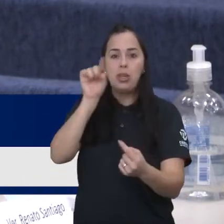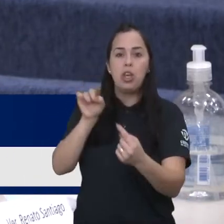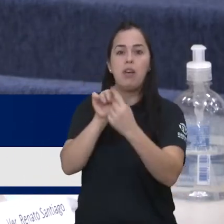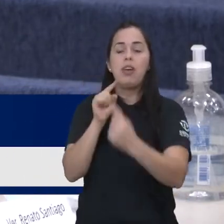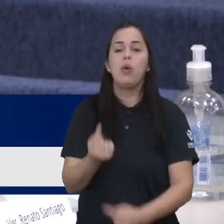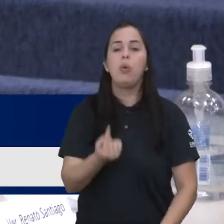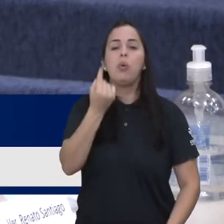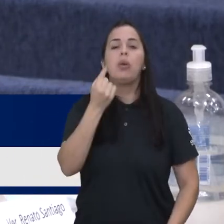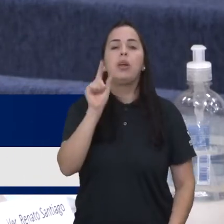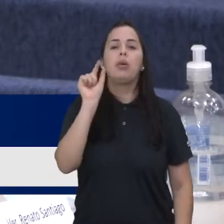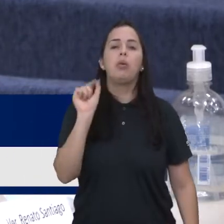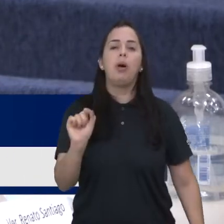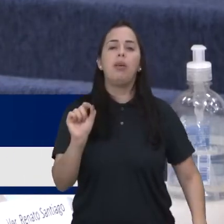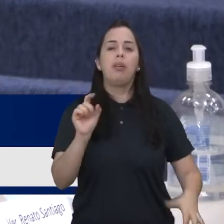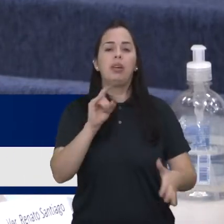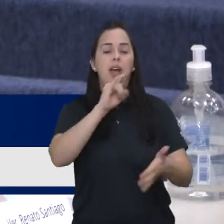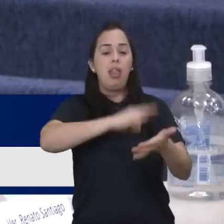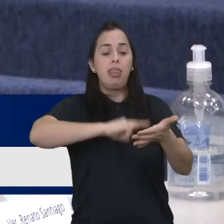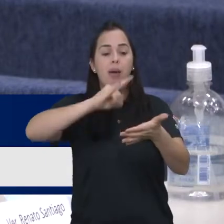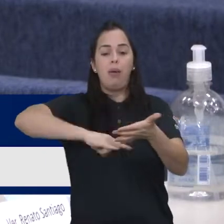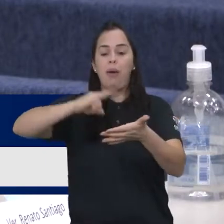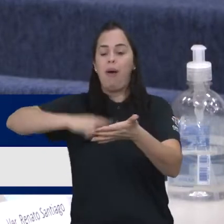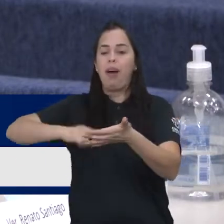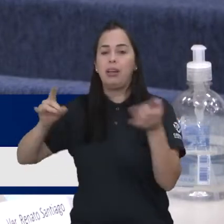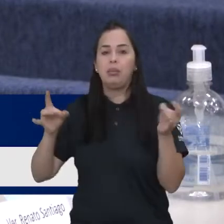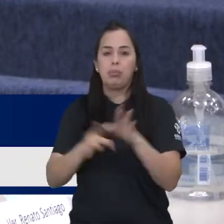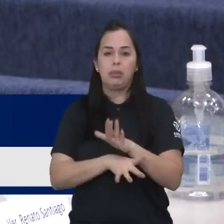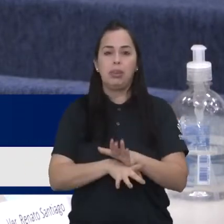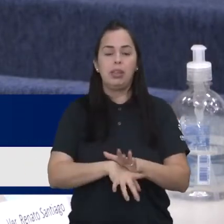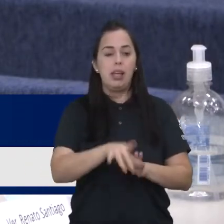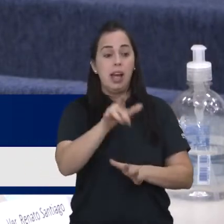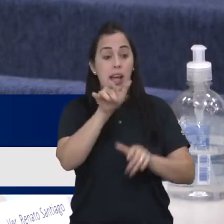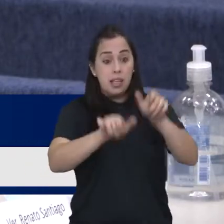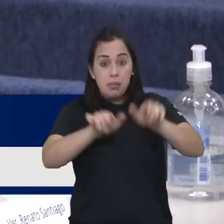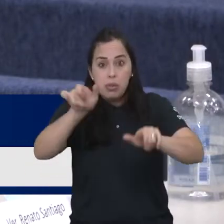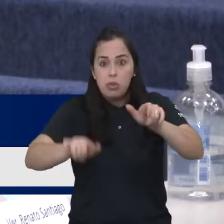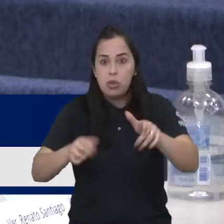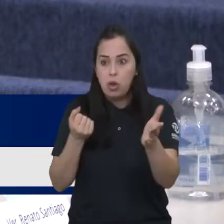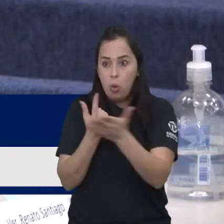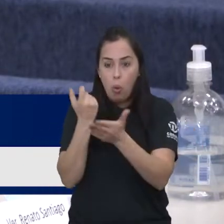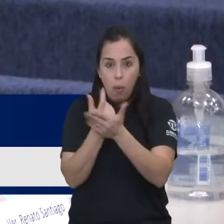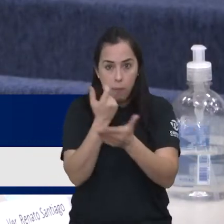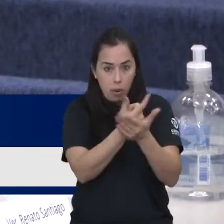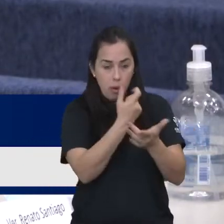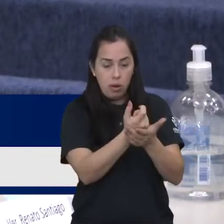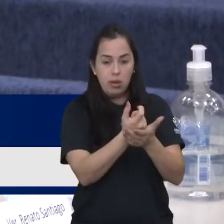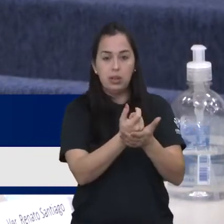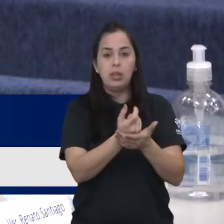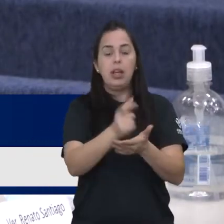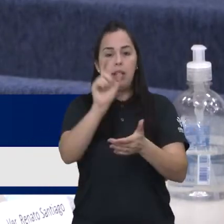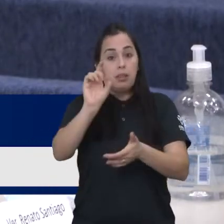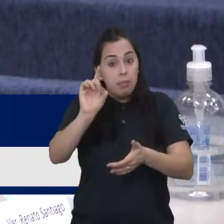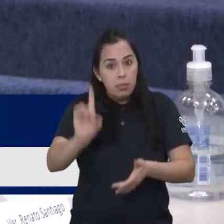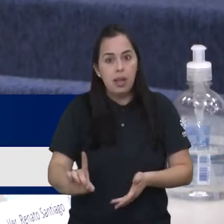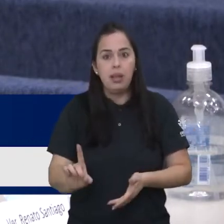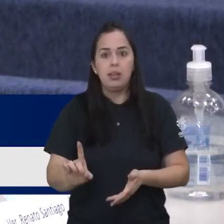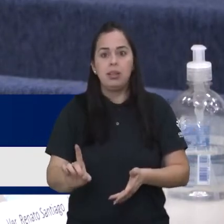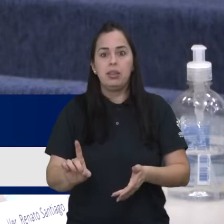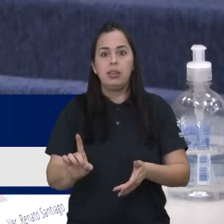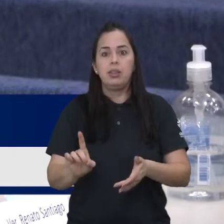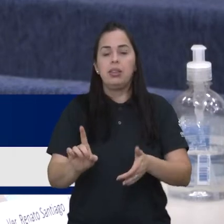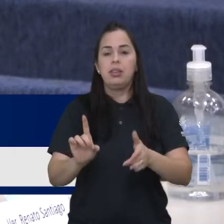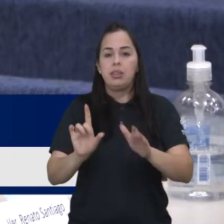objetivo, que é regularizar, que é deixar as pessoas que conquistaram o seu patrimônio tenham direito